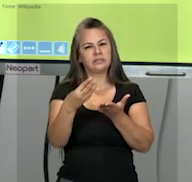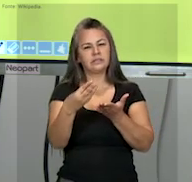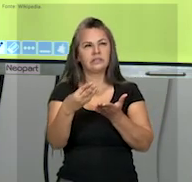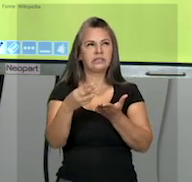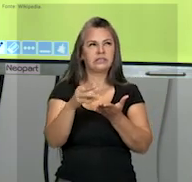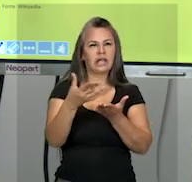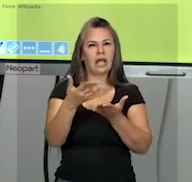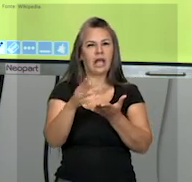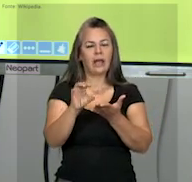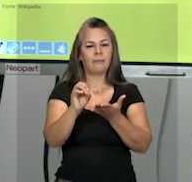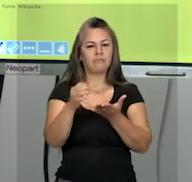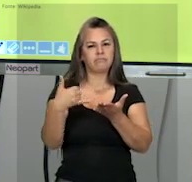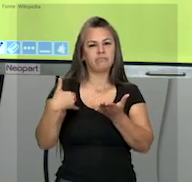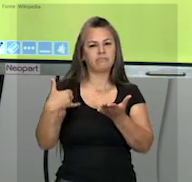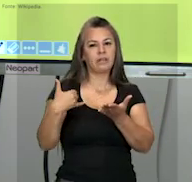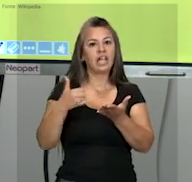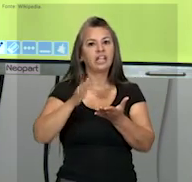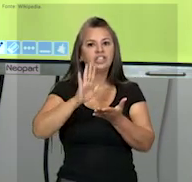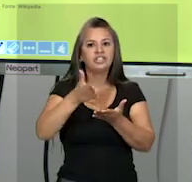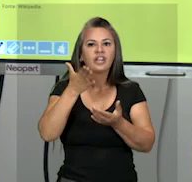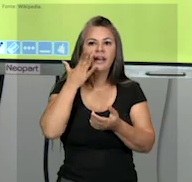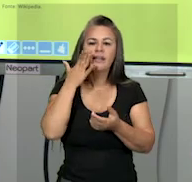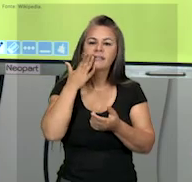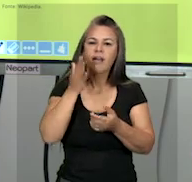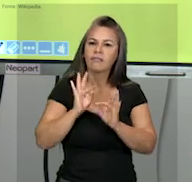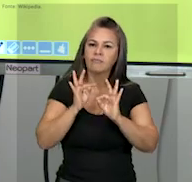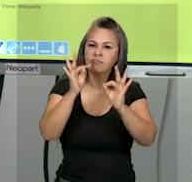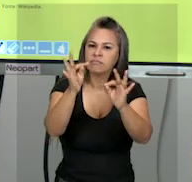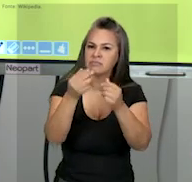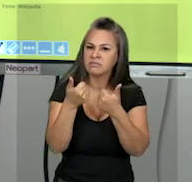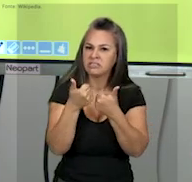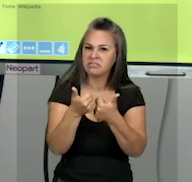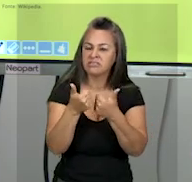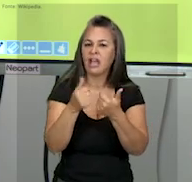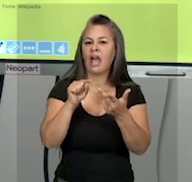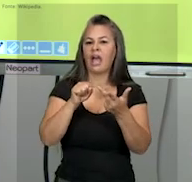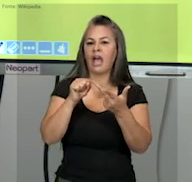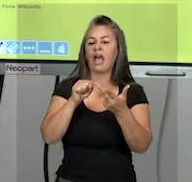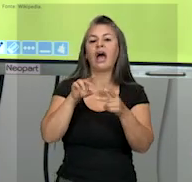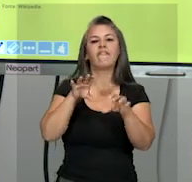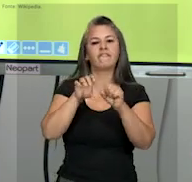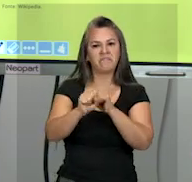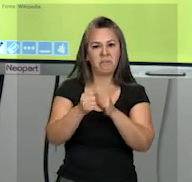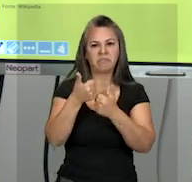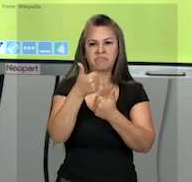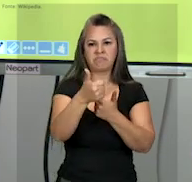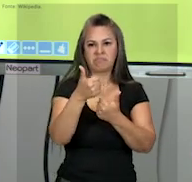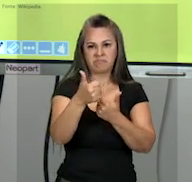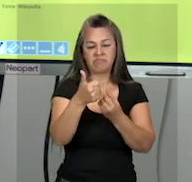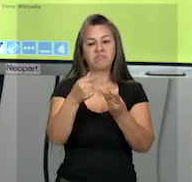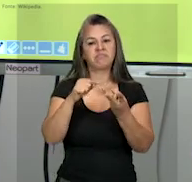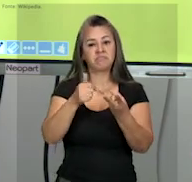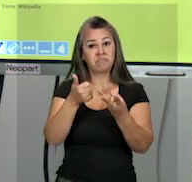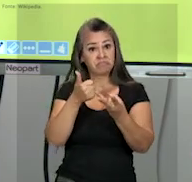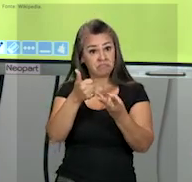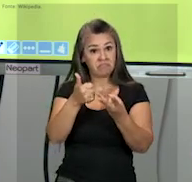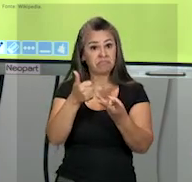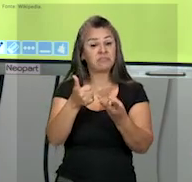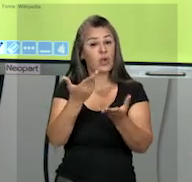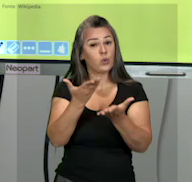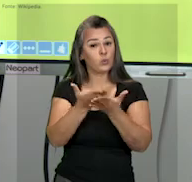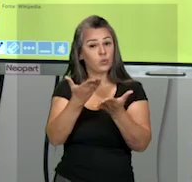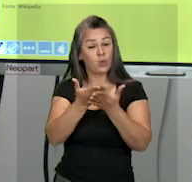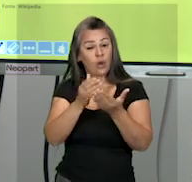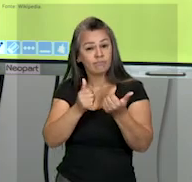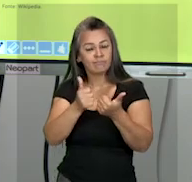já nasce uma Coreia investindo pesado na educação deles. Então, hoje, os coreanos, eles passaram por um desenvolvimento muito